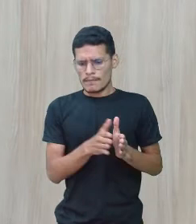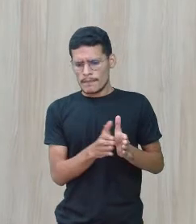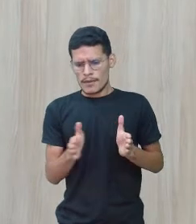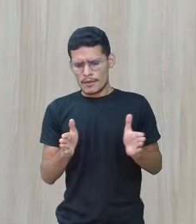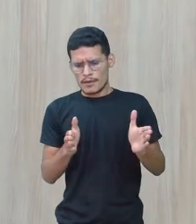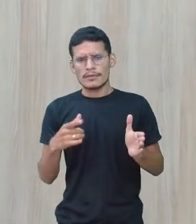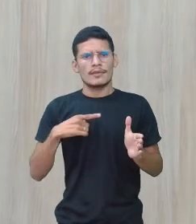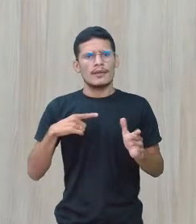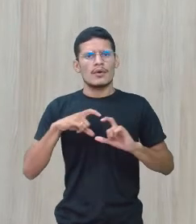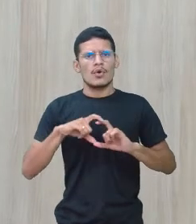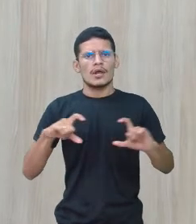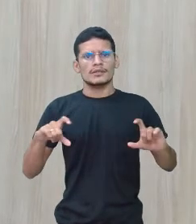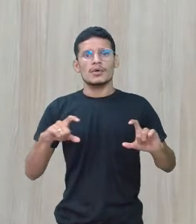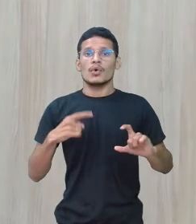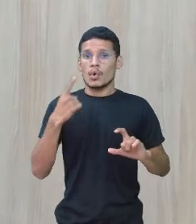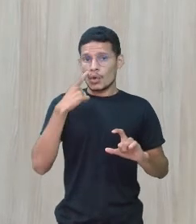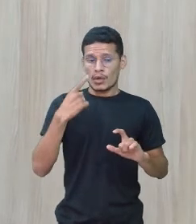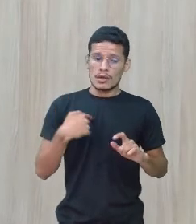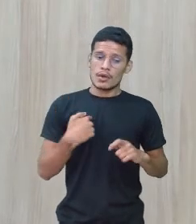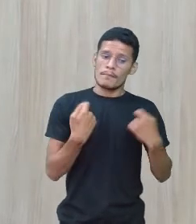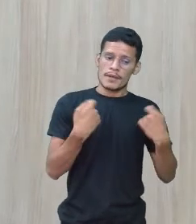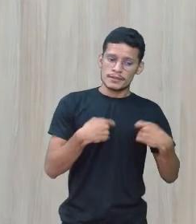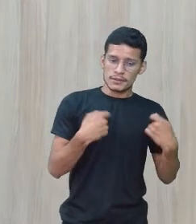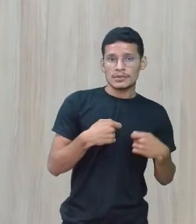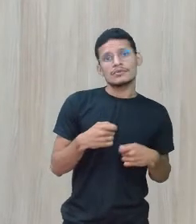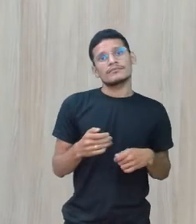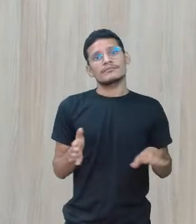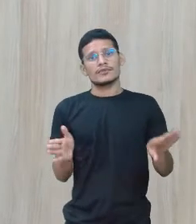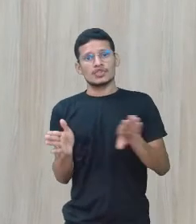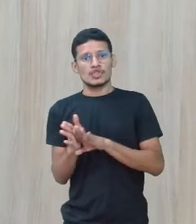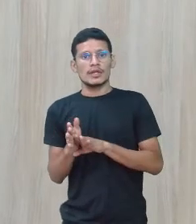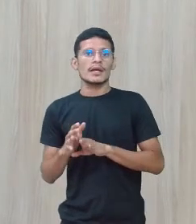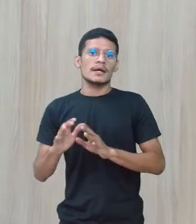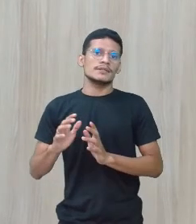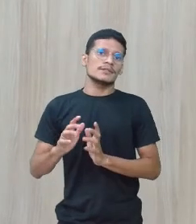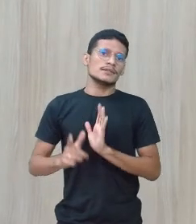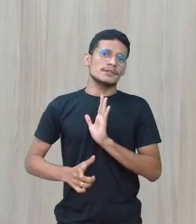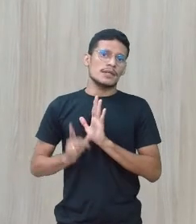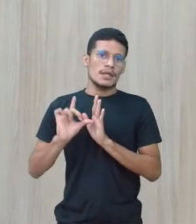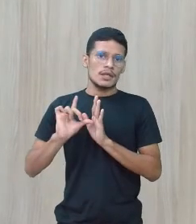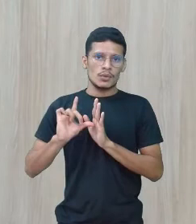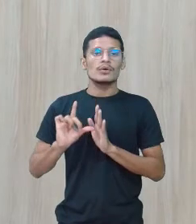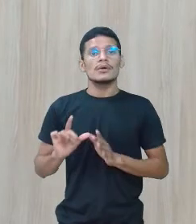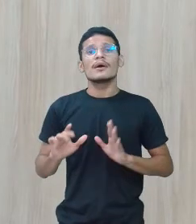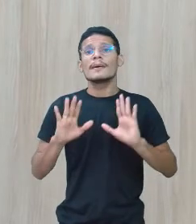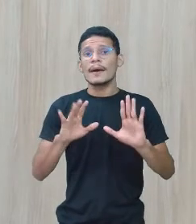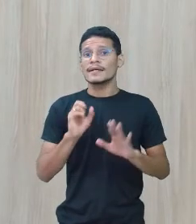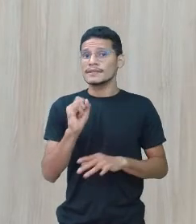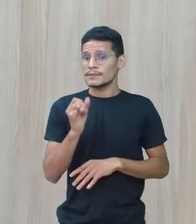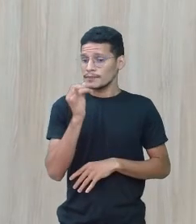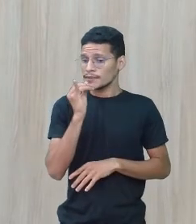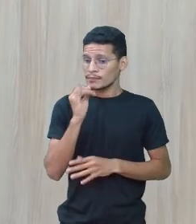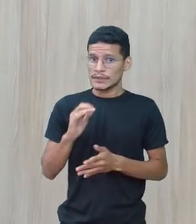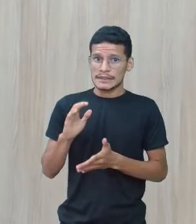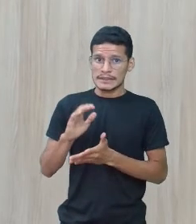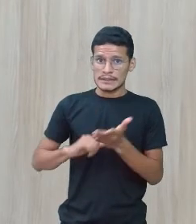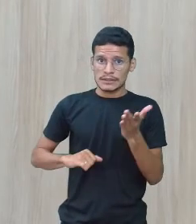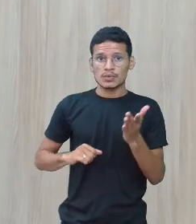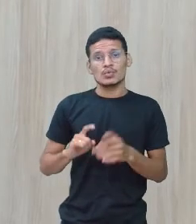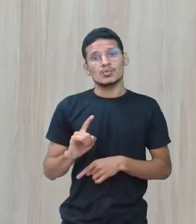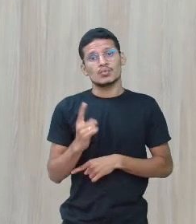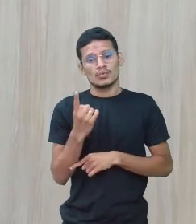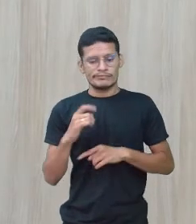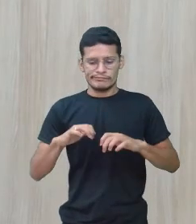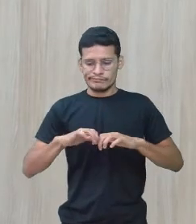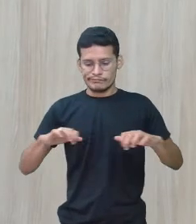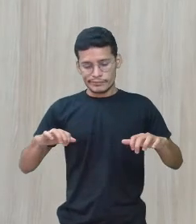duas orações. É preciso e que cheguemos cedo. Mas se eu tiro uma da outra,